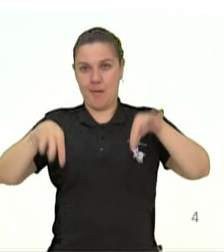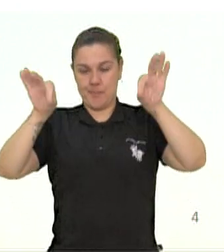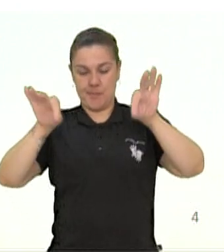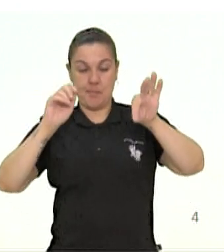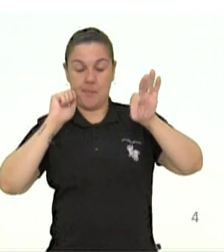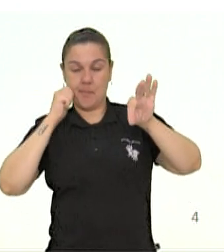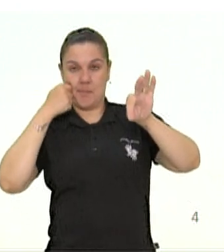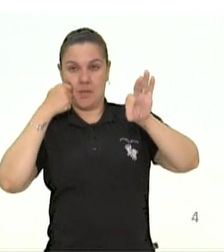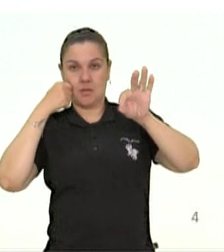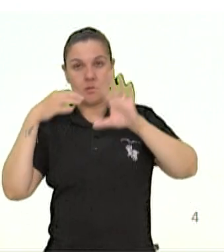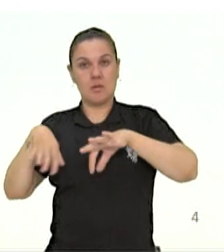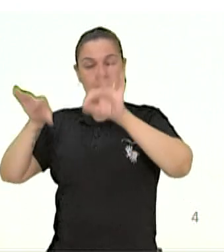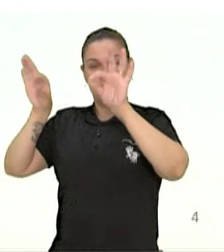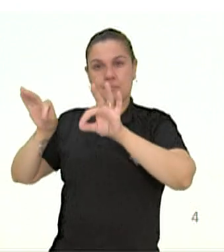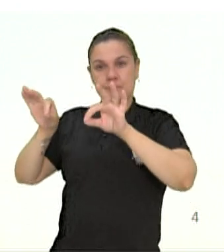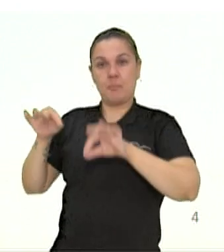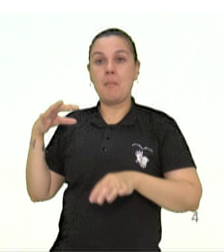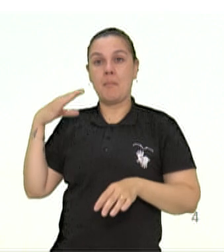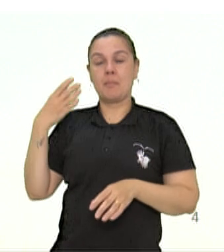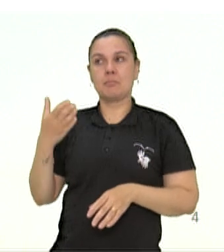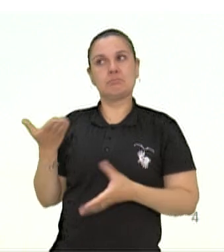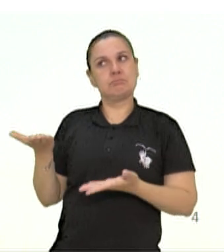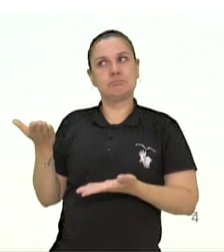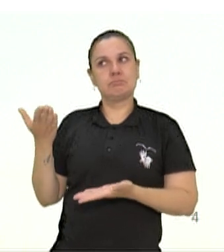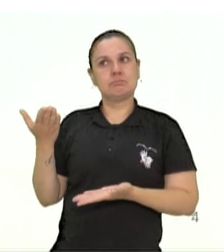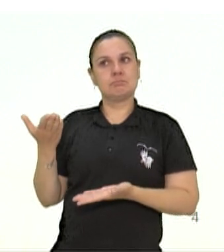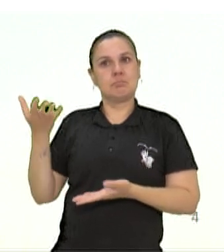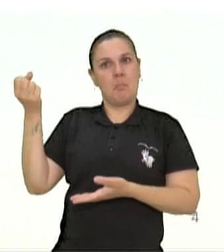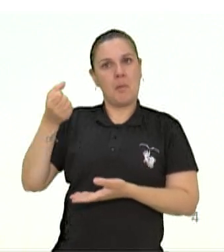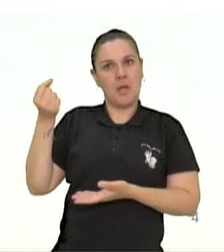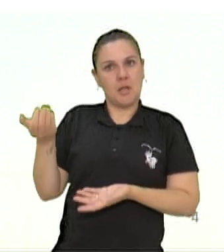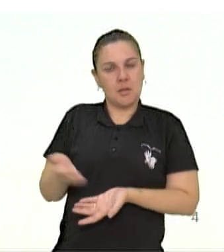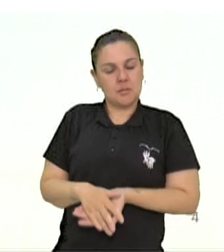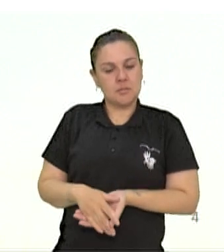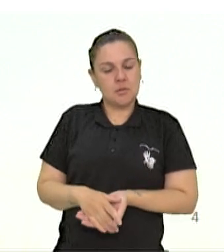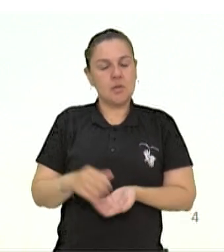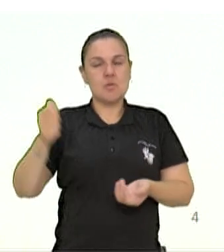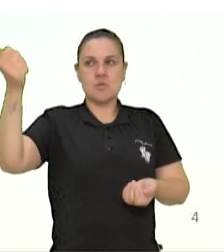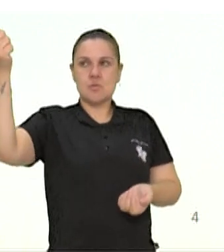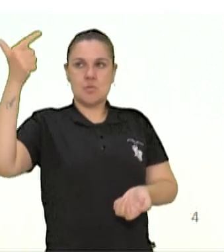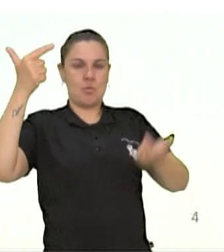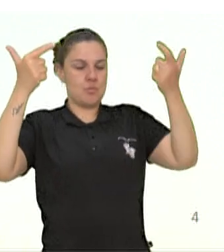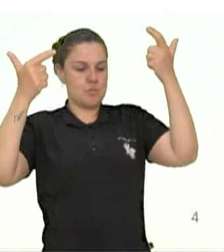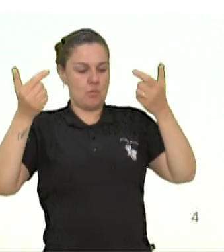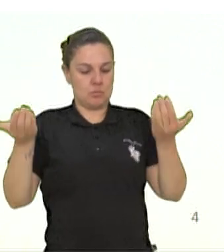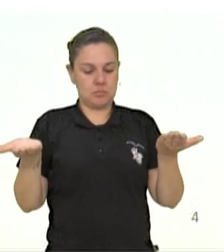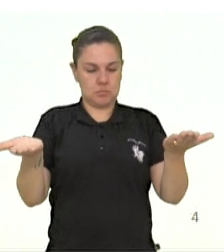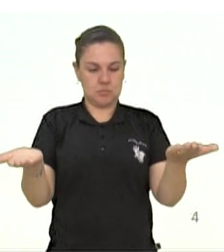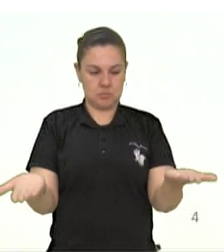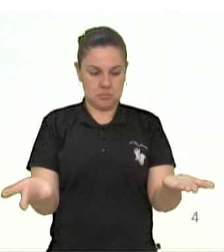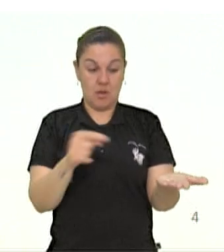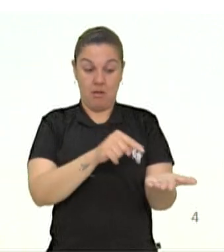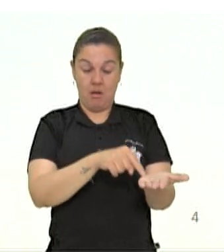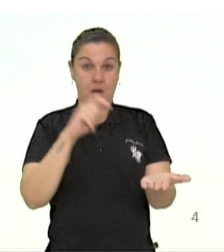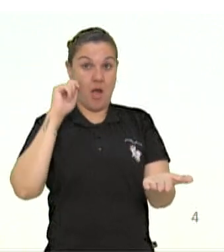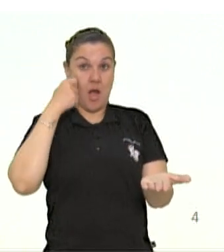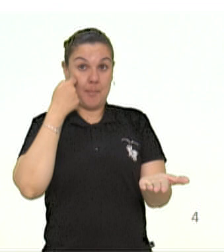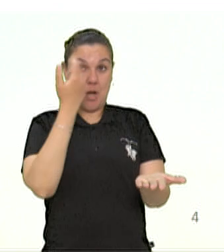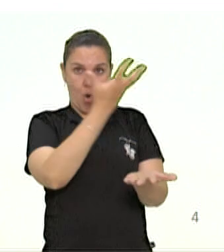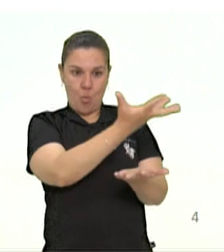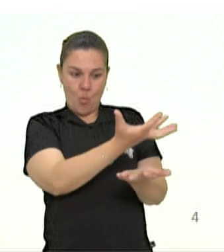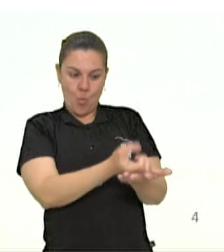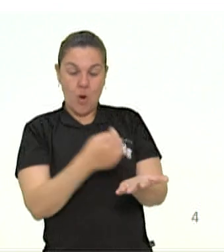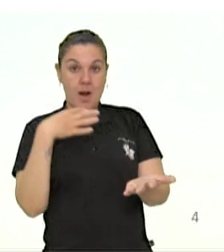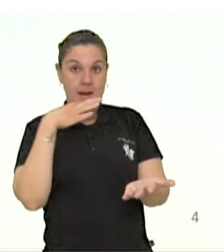preta e eu pego uma camiseta branca, eu coloco elas no sol. Nós sabemos que o preto ele vai absorver bem